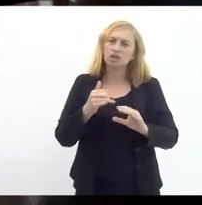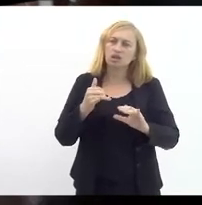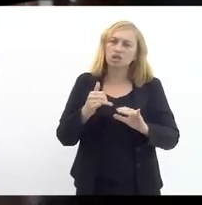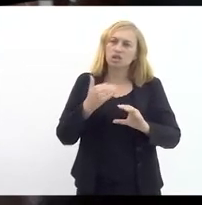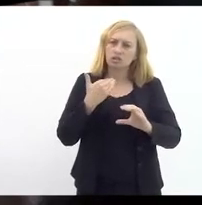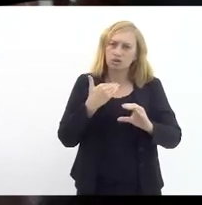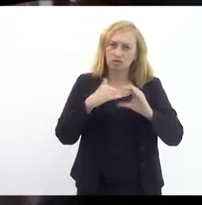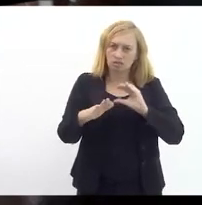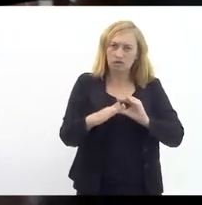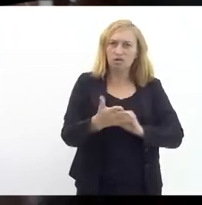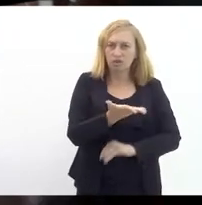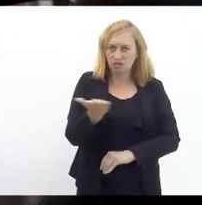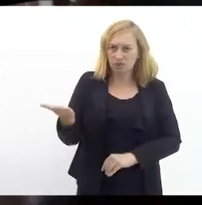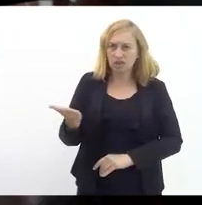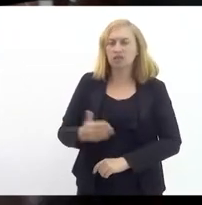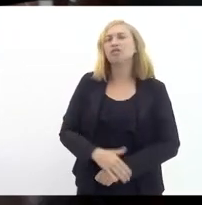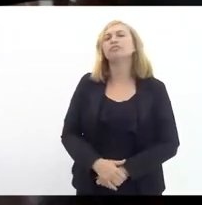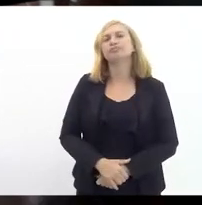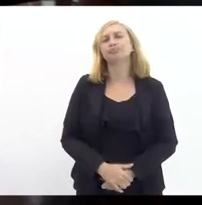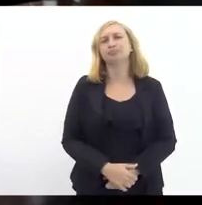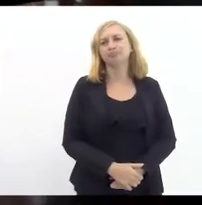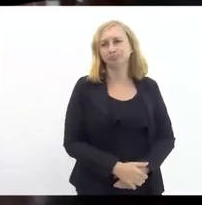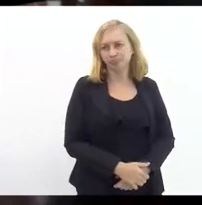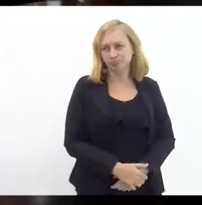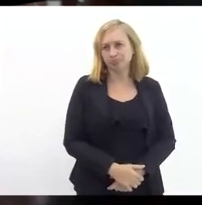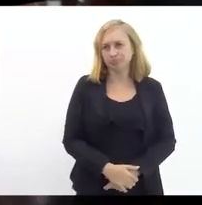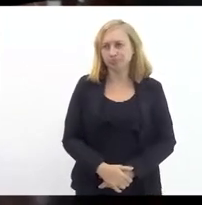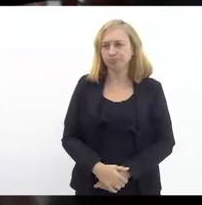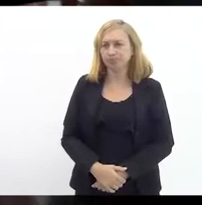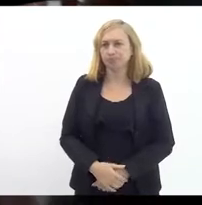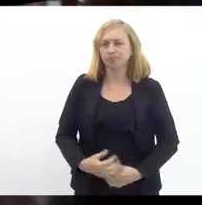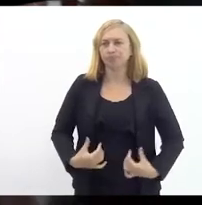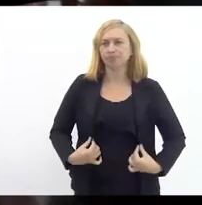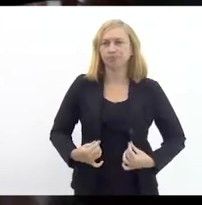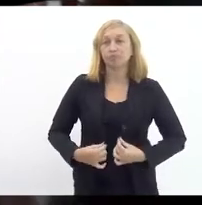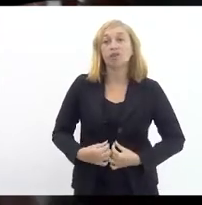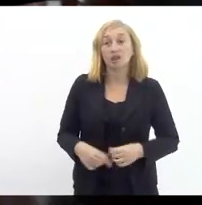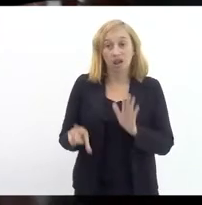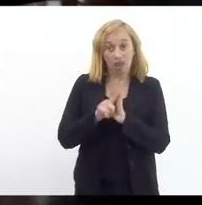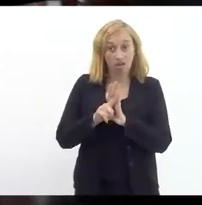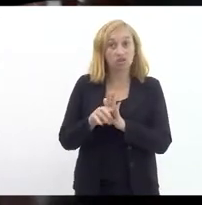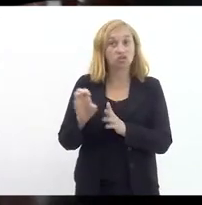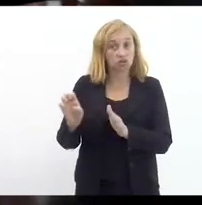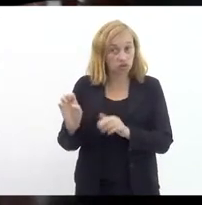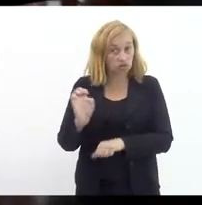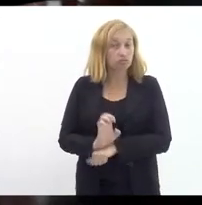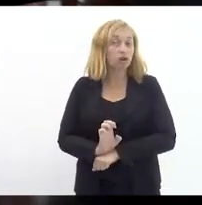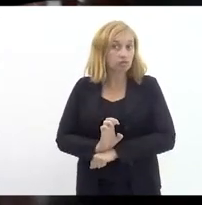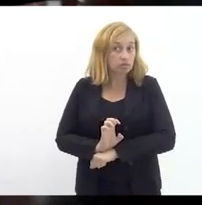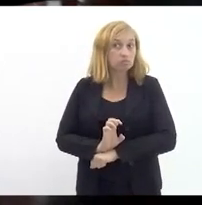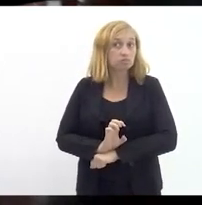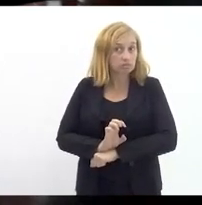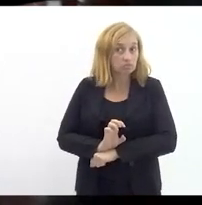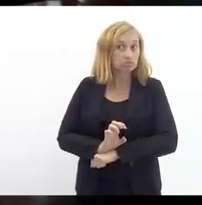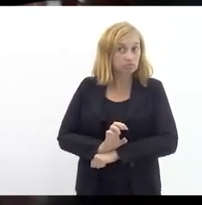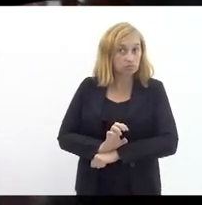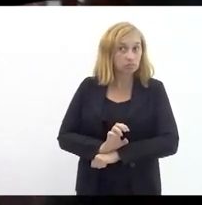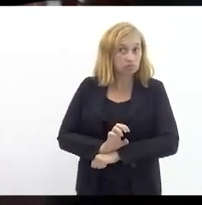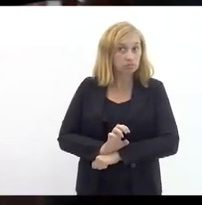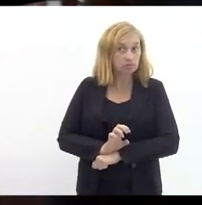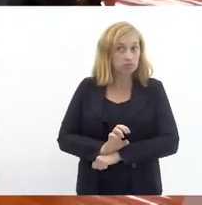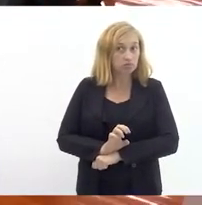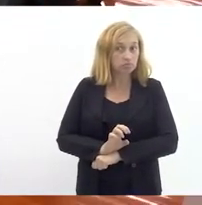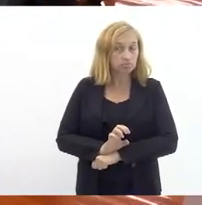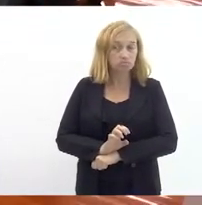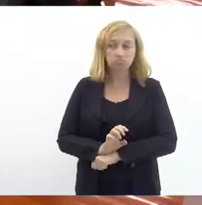painéis eletrônicos, a gente pode disponibilizar assim que... Porque isso é lei estadual. Isso é lei estadual em vigor. Eu